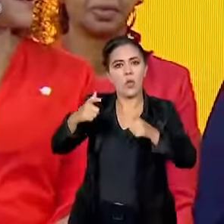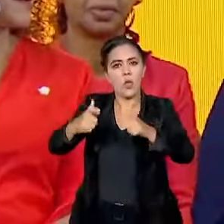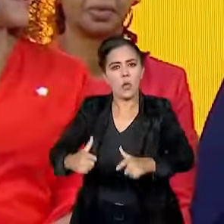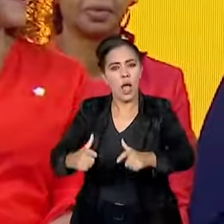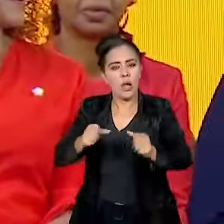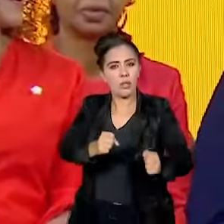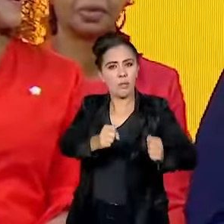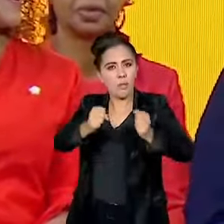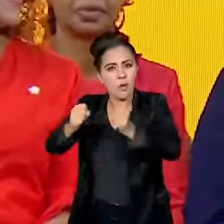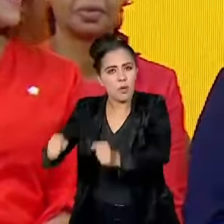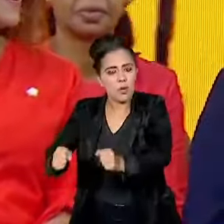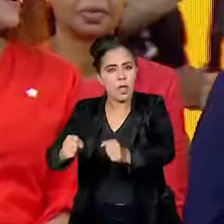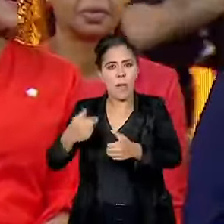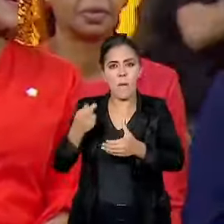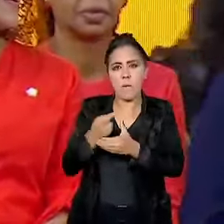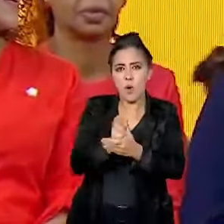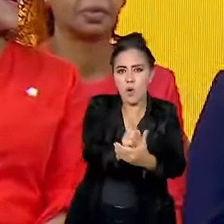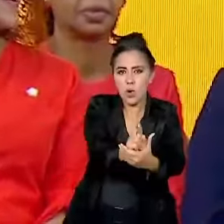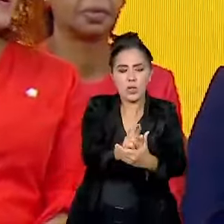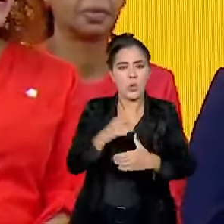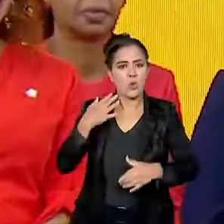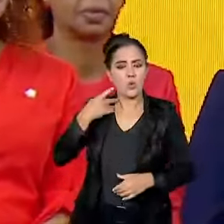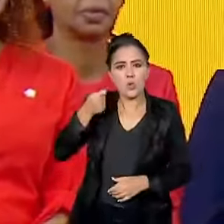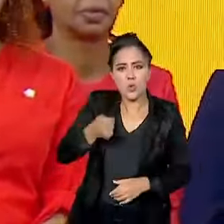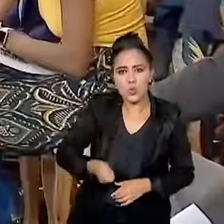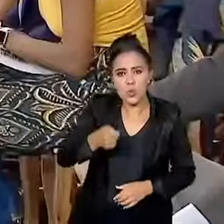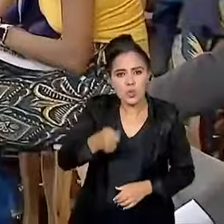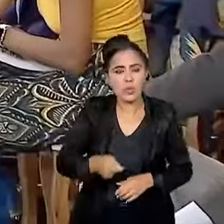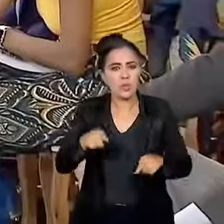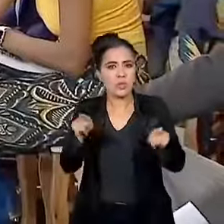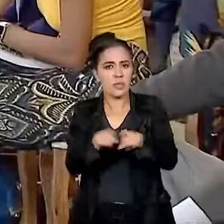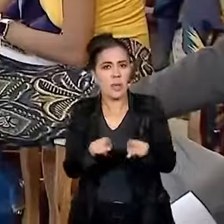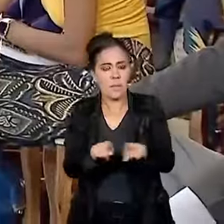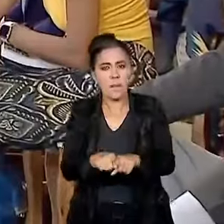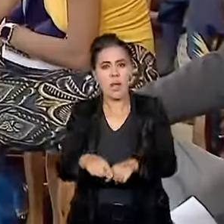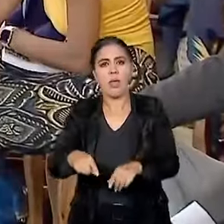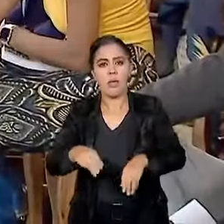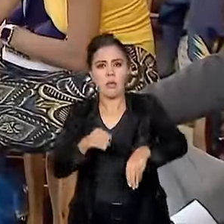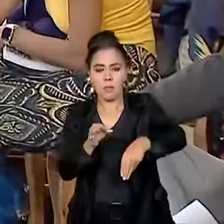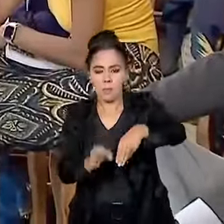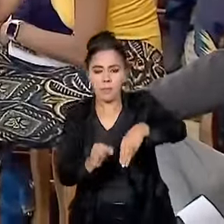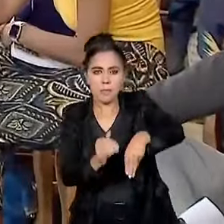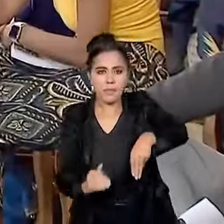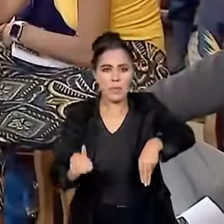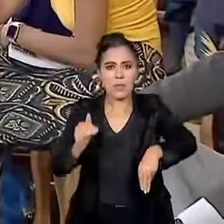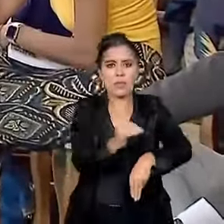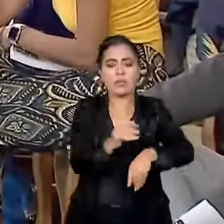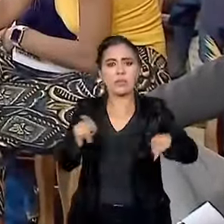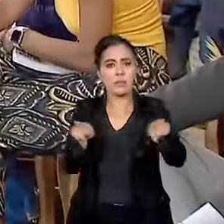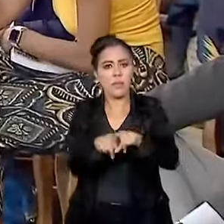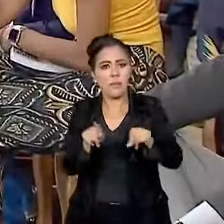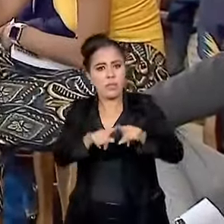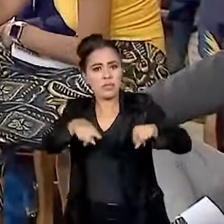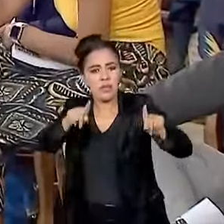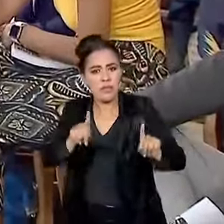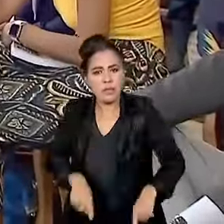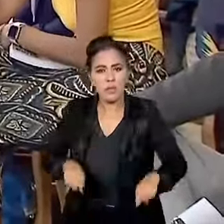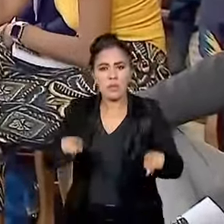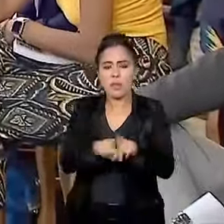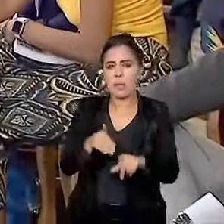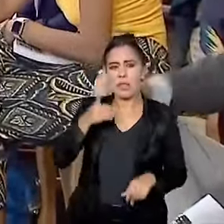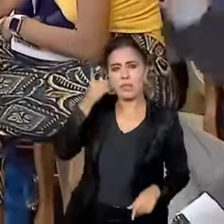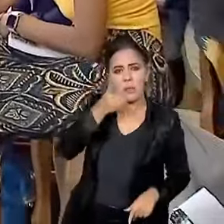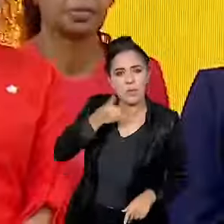procuradores, juízes, ministros dos tribunais superiores, servidores públicos de primeiro escalão,